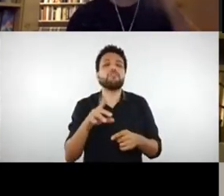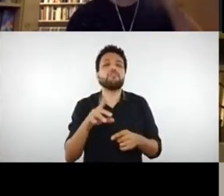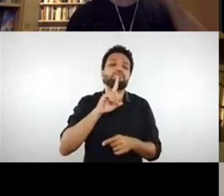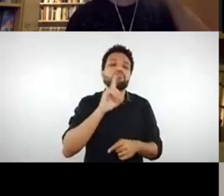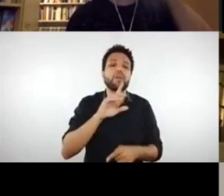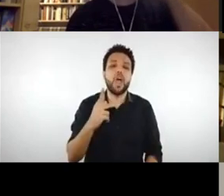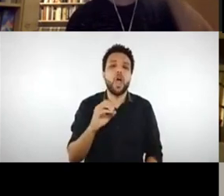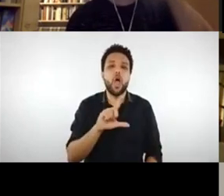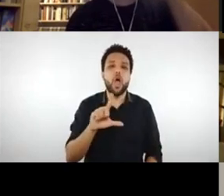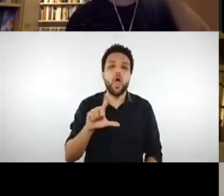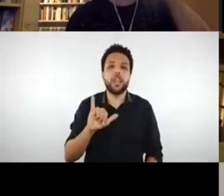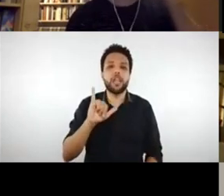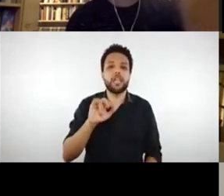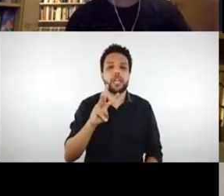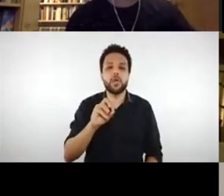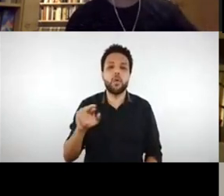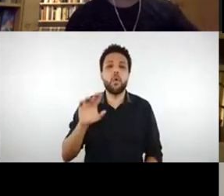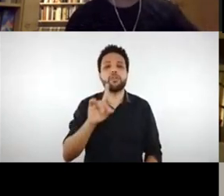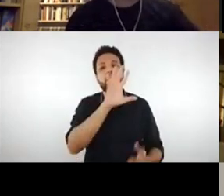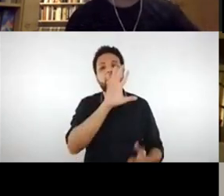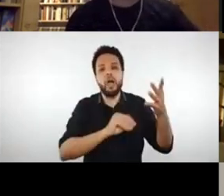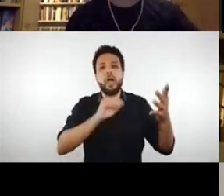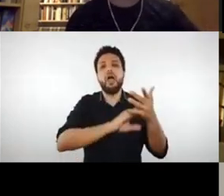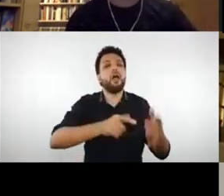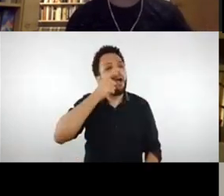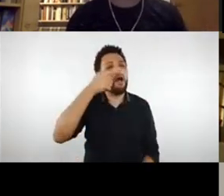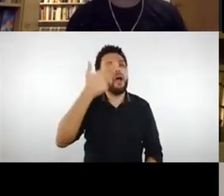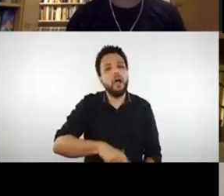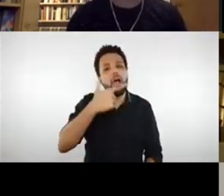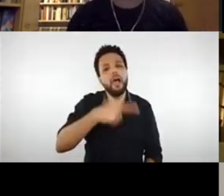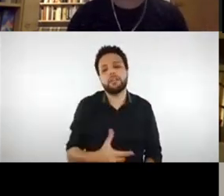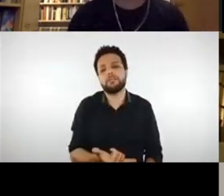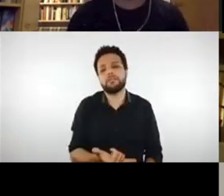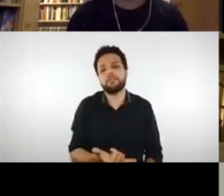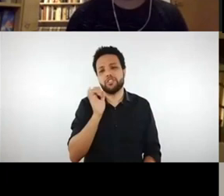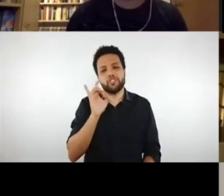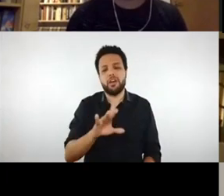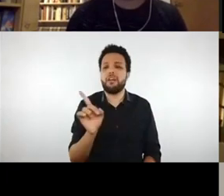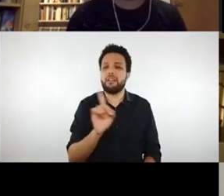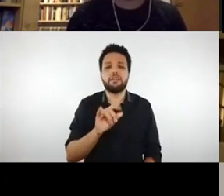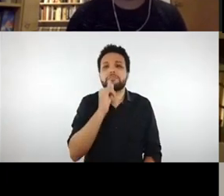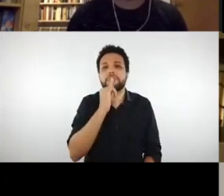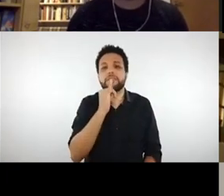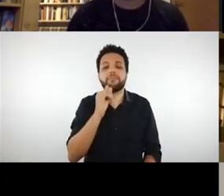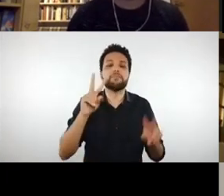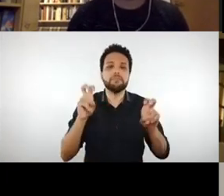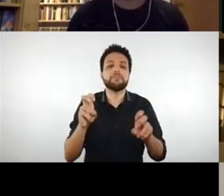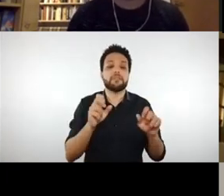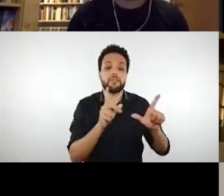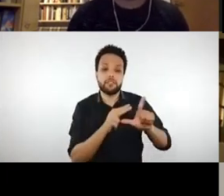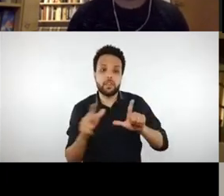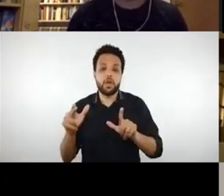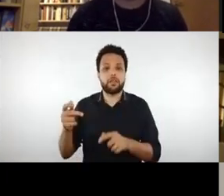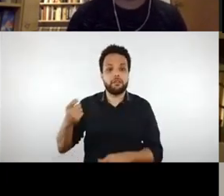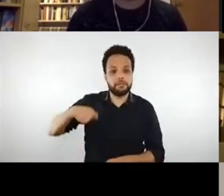é mais suficiente. Então, quem imaginaria que a gente pudesse estar assistindo séries, nem falo da Espanha e do México, mas da Finlândia,